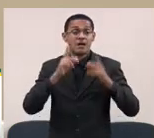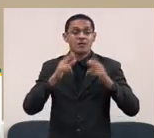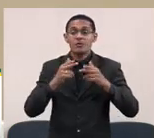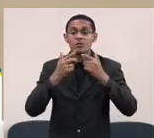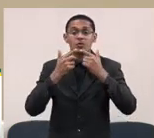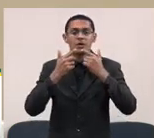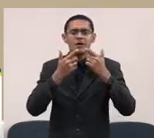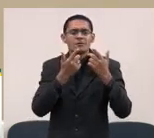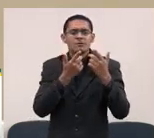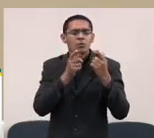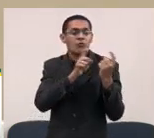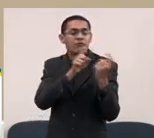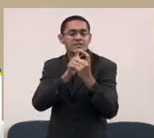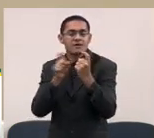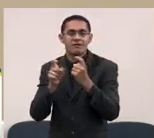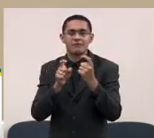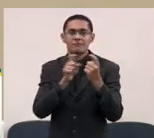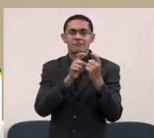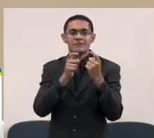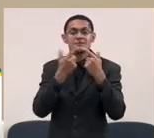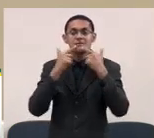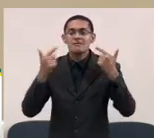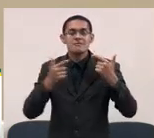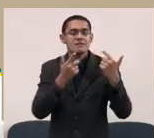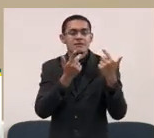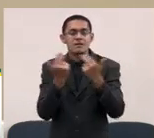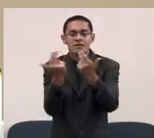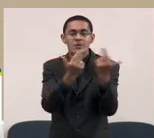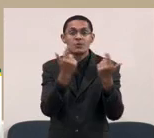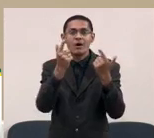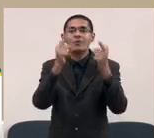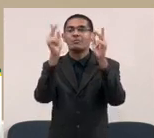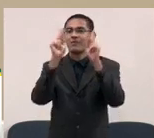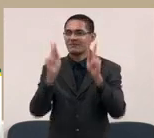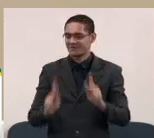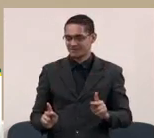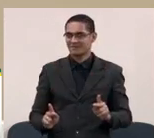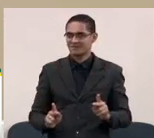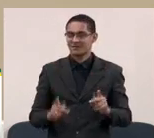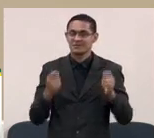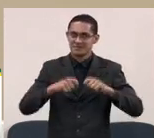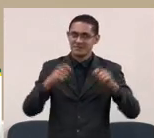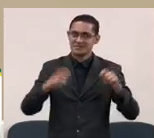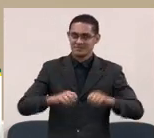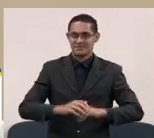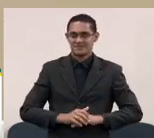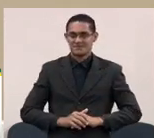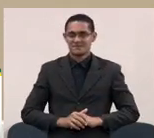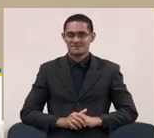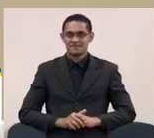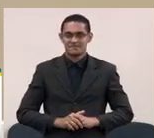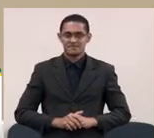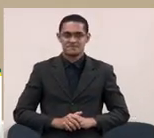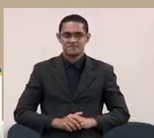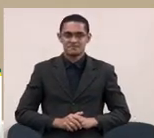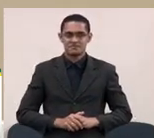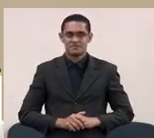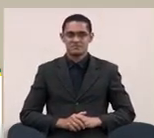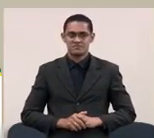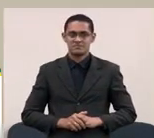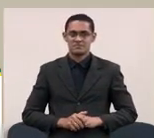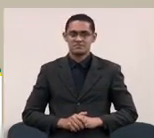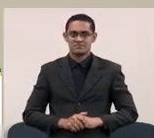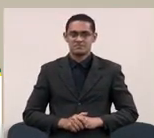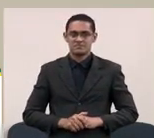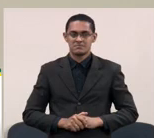que seja uma linguagem pacificada, todos pela educação. Precisamos avançar nisso. Senhor presidente, eu gostaria de